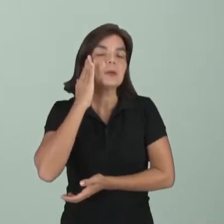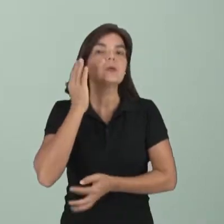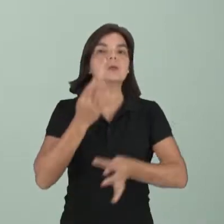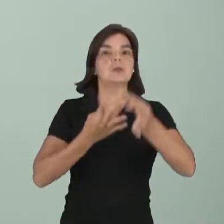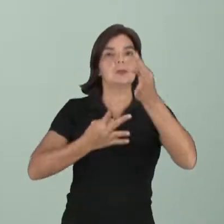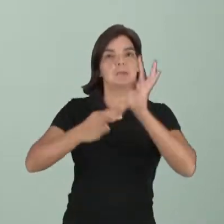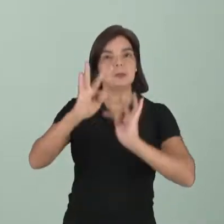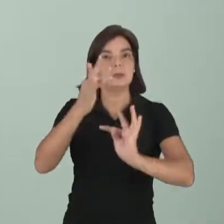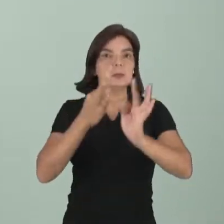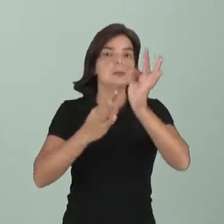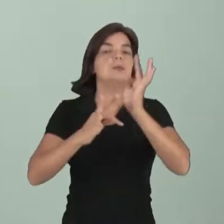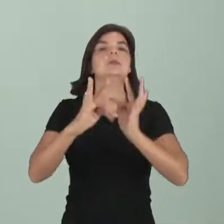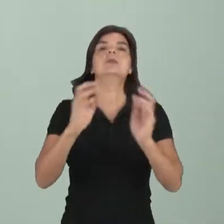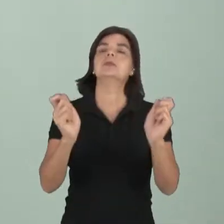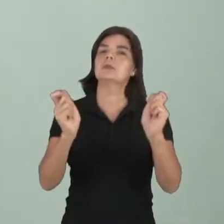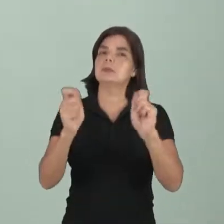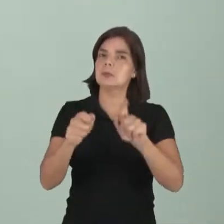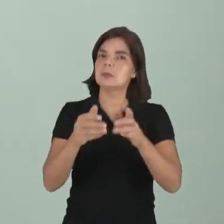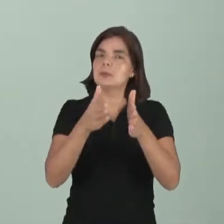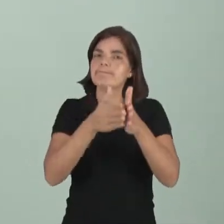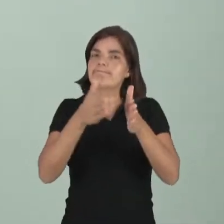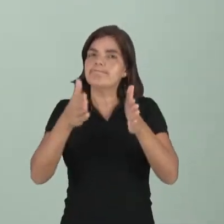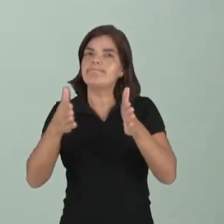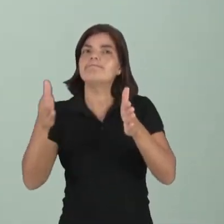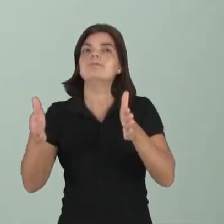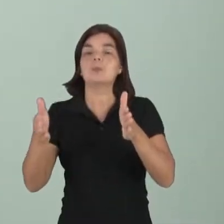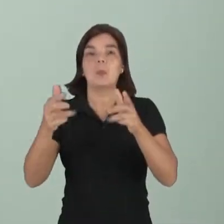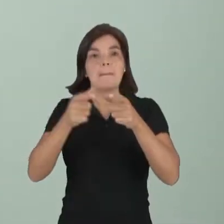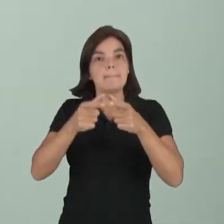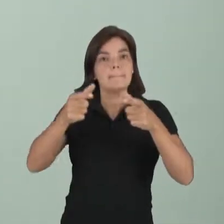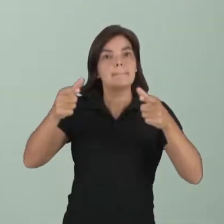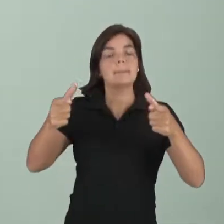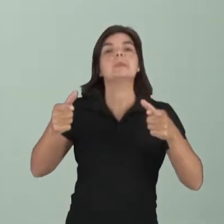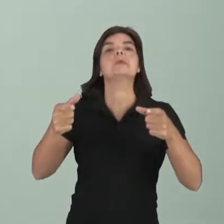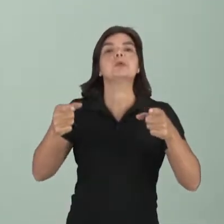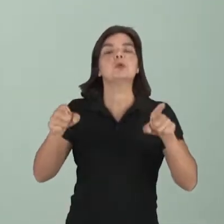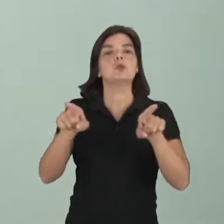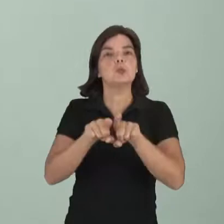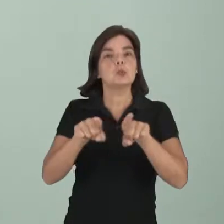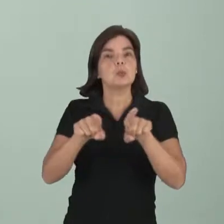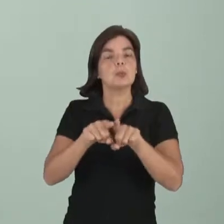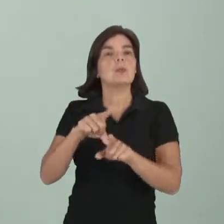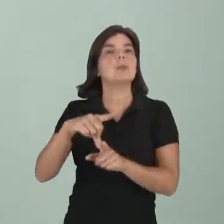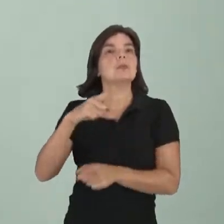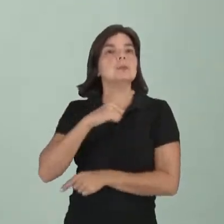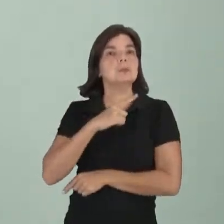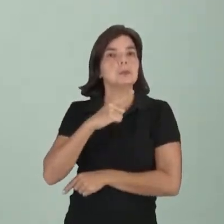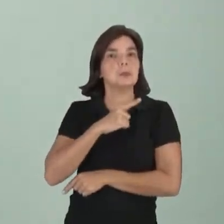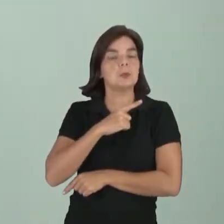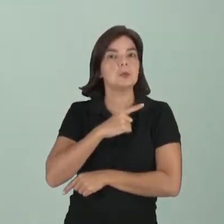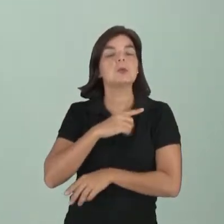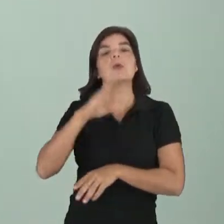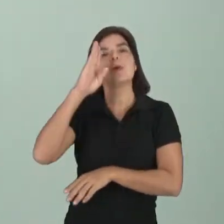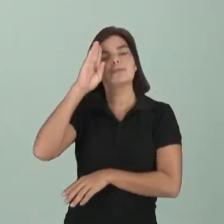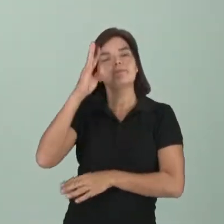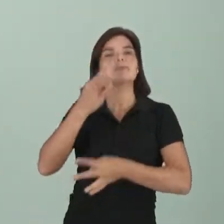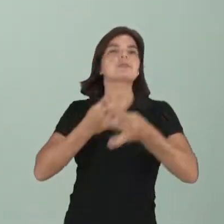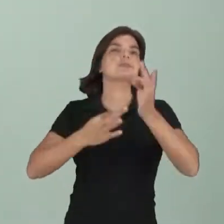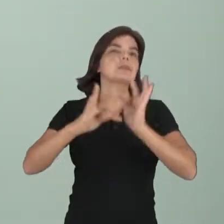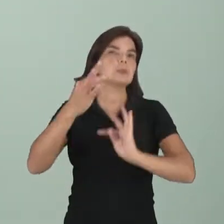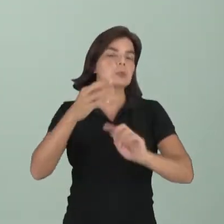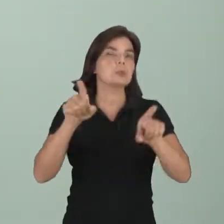que a tecnologia, ela permeia por um processo muito maior daquilo do qual a gente tem como função de